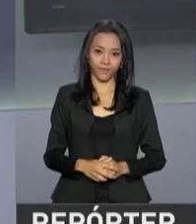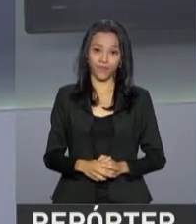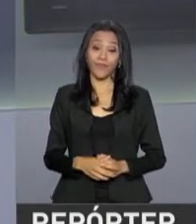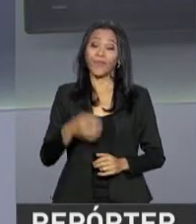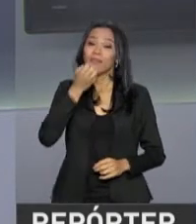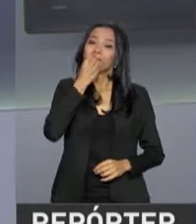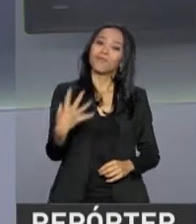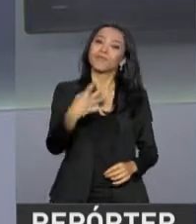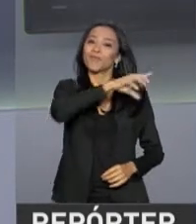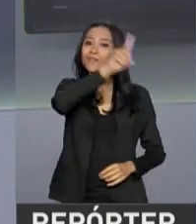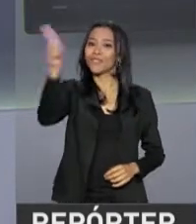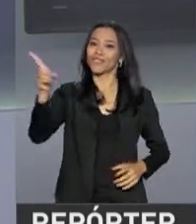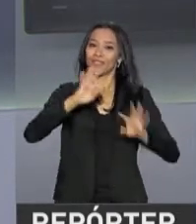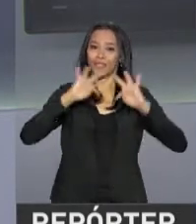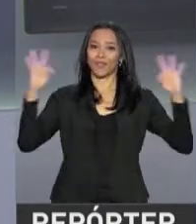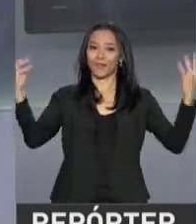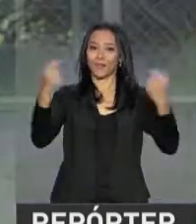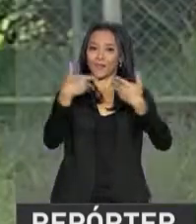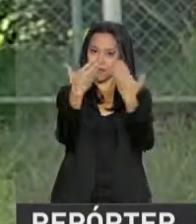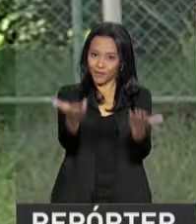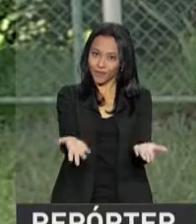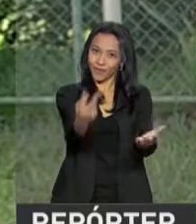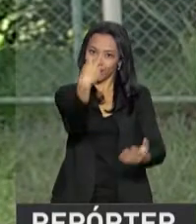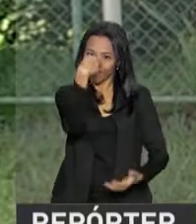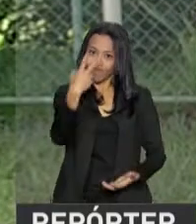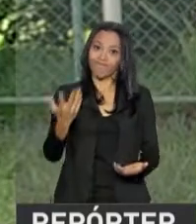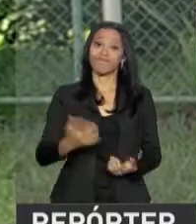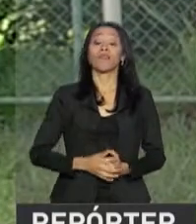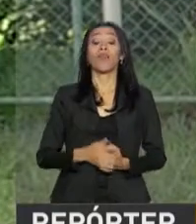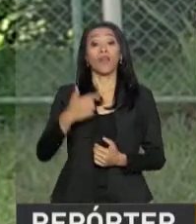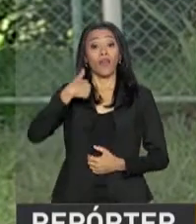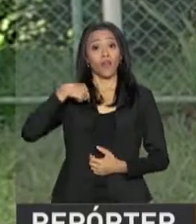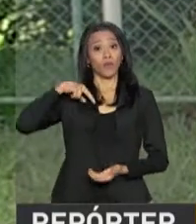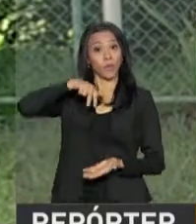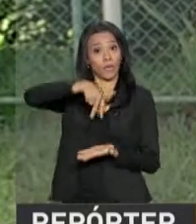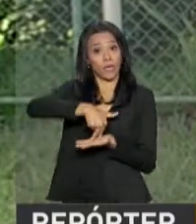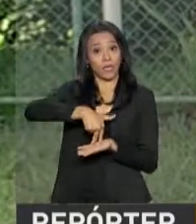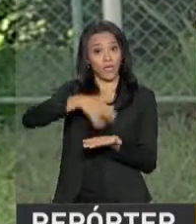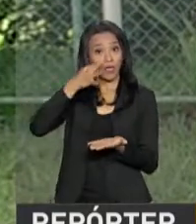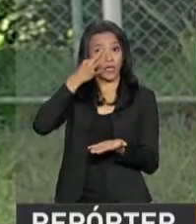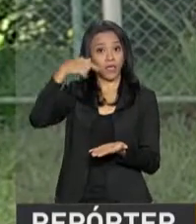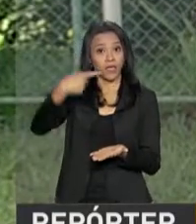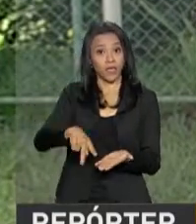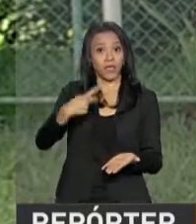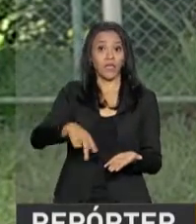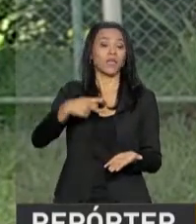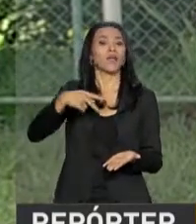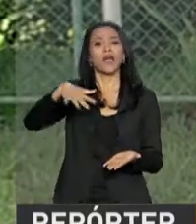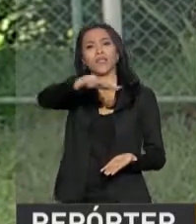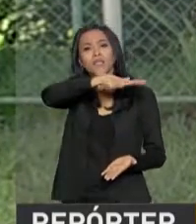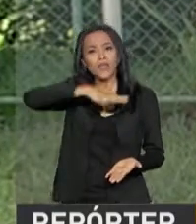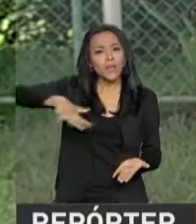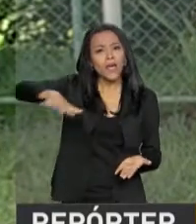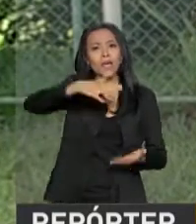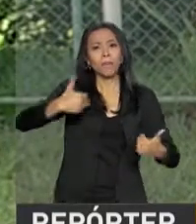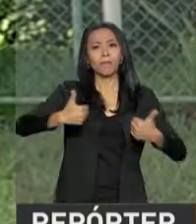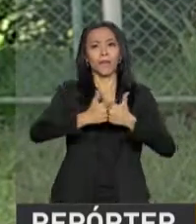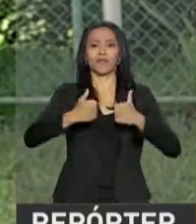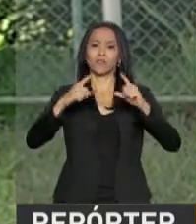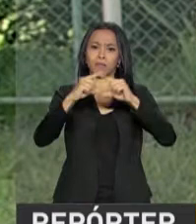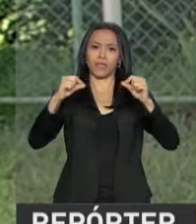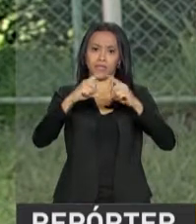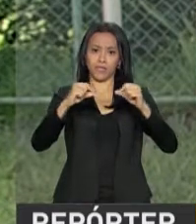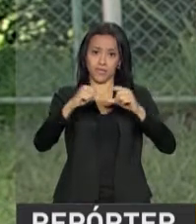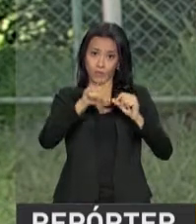Bom dia, Thaisa. Bom dia a todos que nos acompanham. Olha, Thaisa, eu estou em um posto de saúde no Cruzeiro, que é uma região administrativa bem perto de